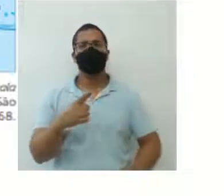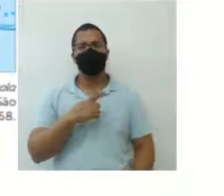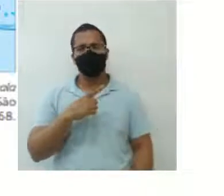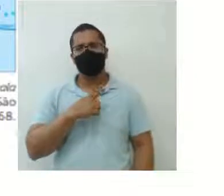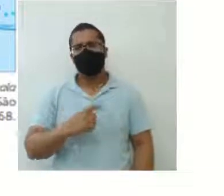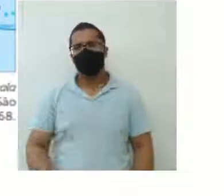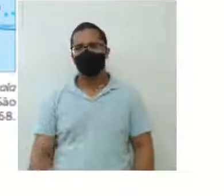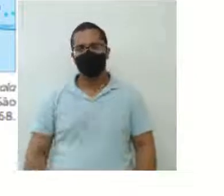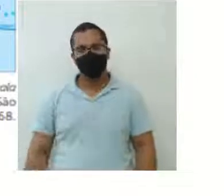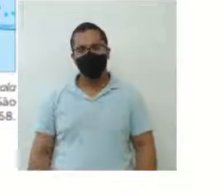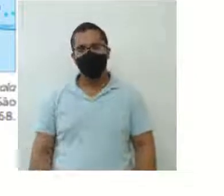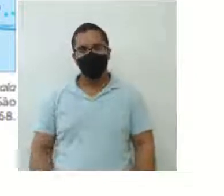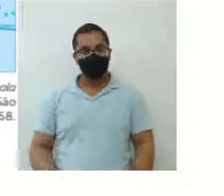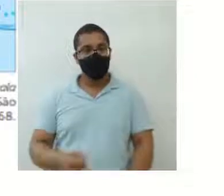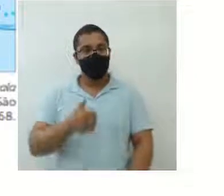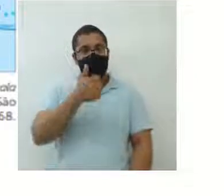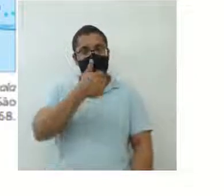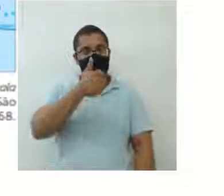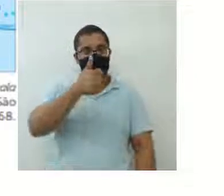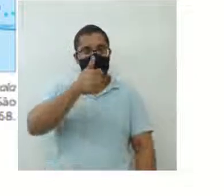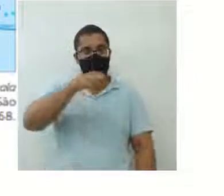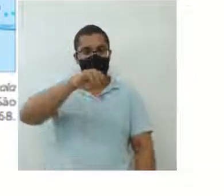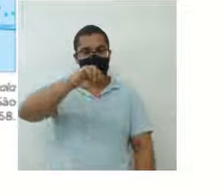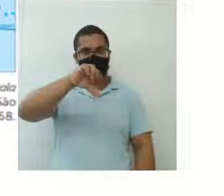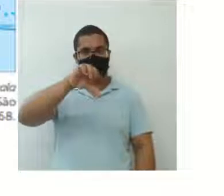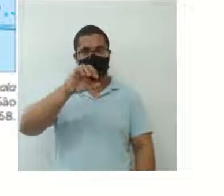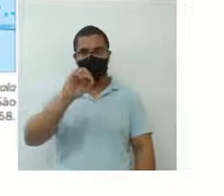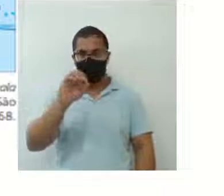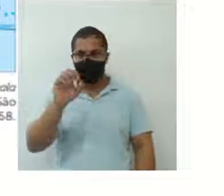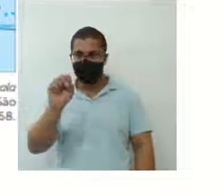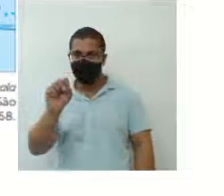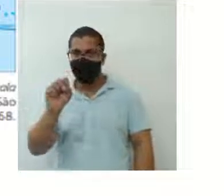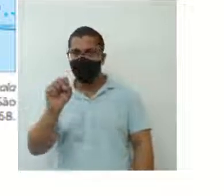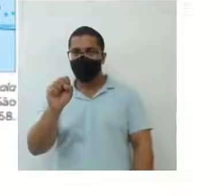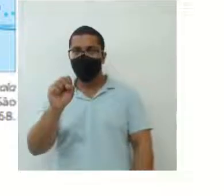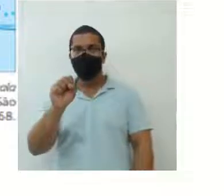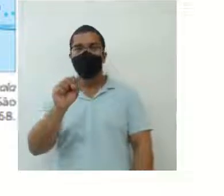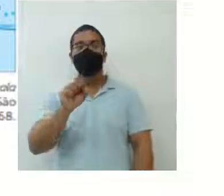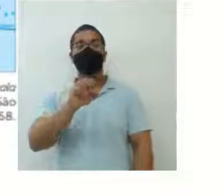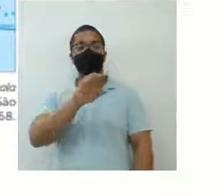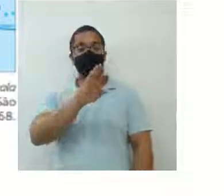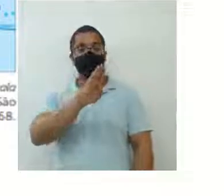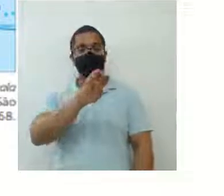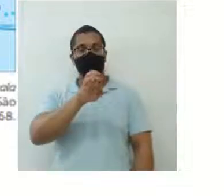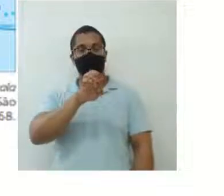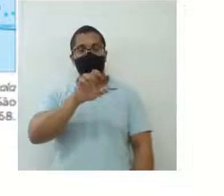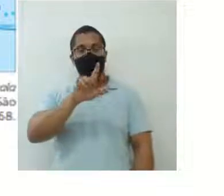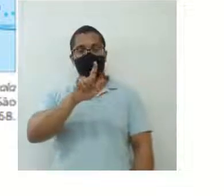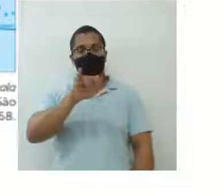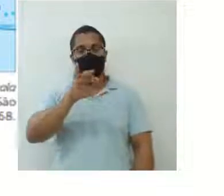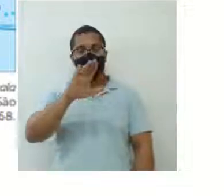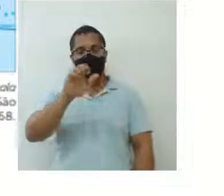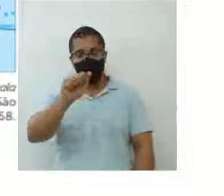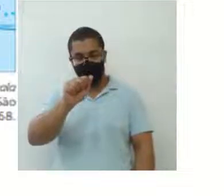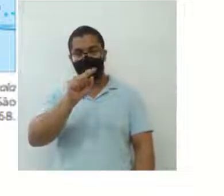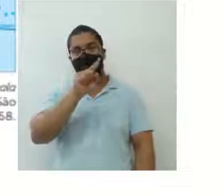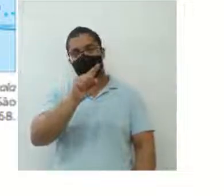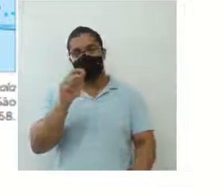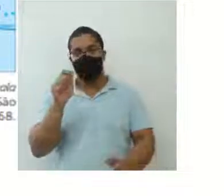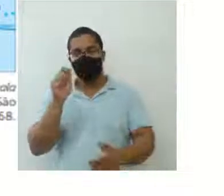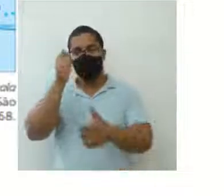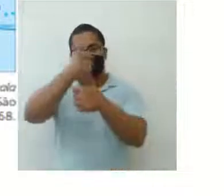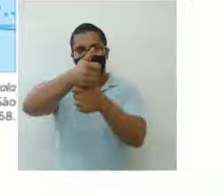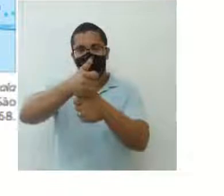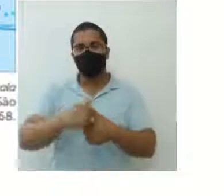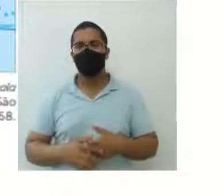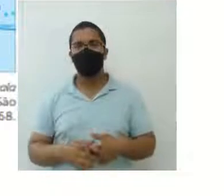escravo. Em 1908, a região foi assumida pelo Estado belga. Então aí vocês vão ter a Conferência de